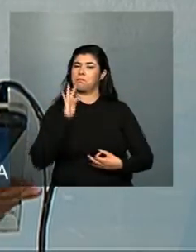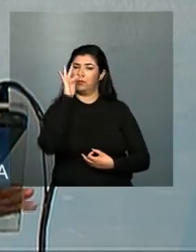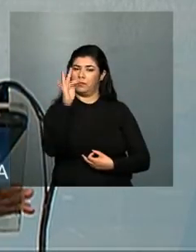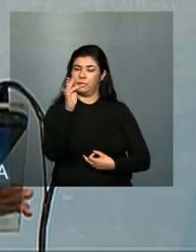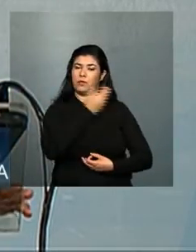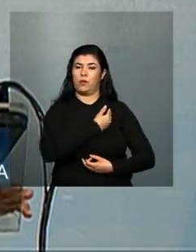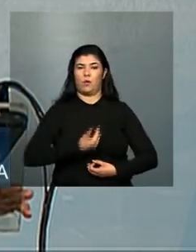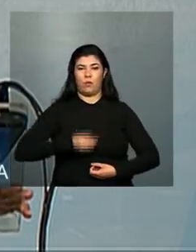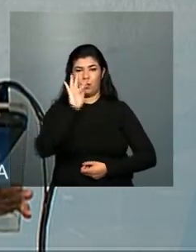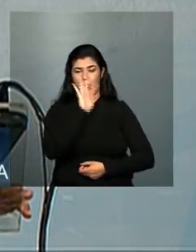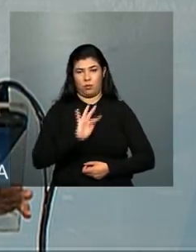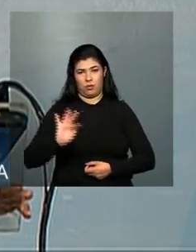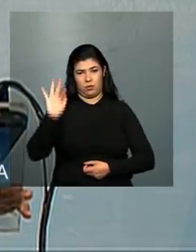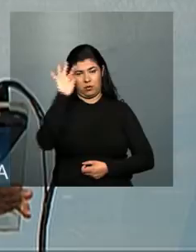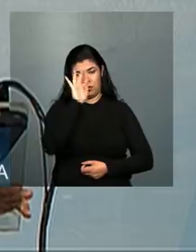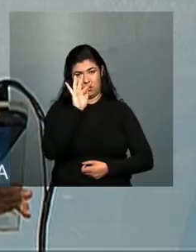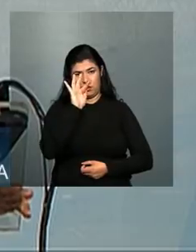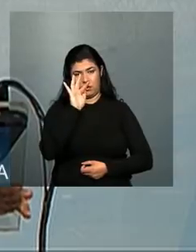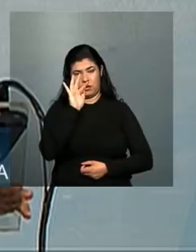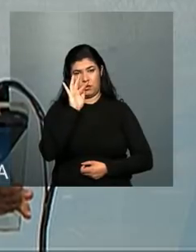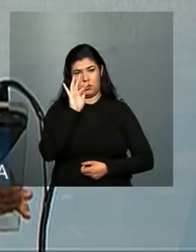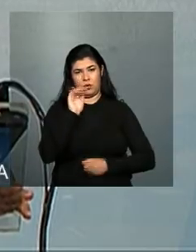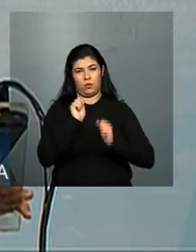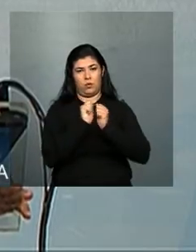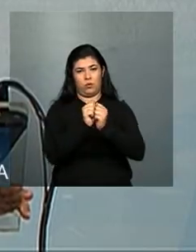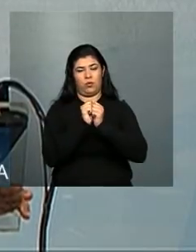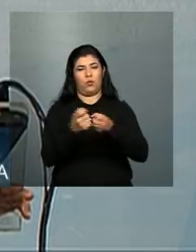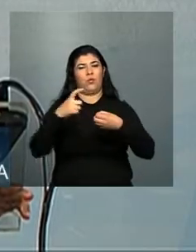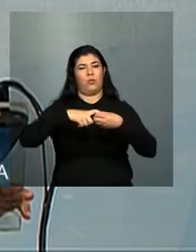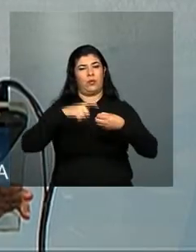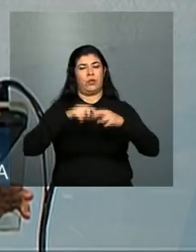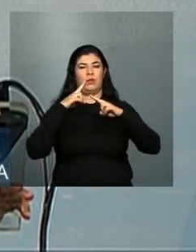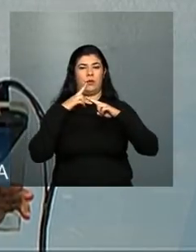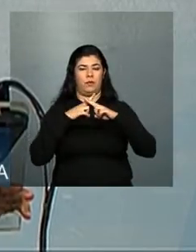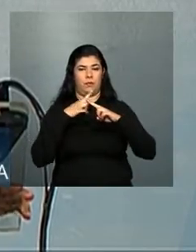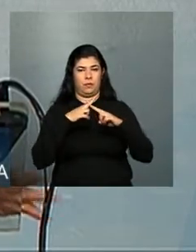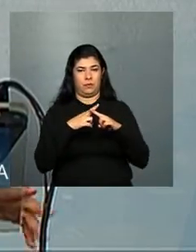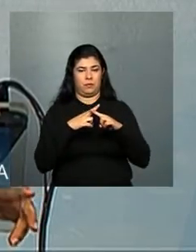governo federal, por meio da Caixa Econômica Federal,